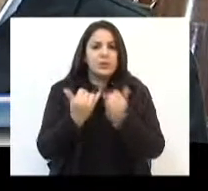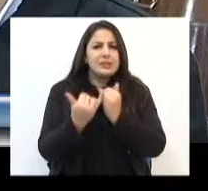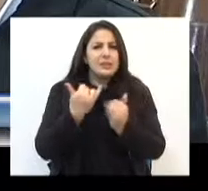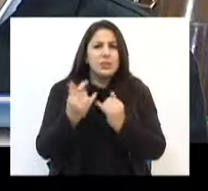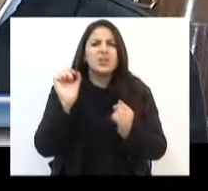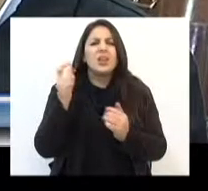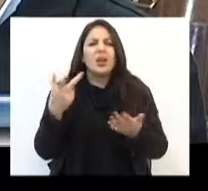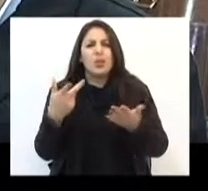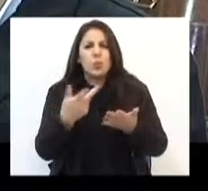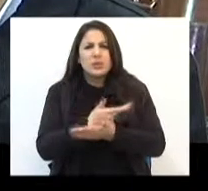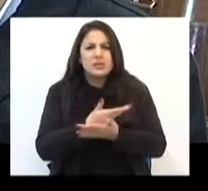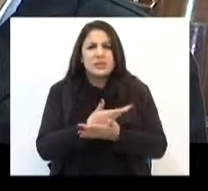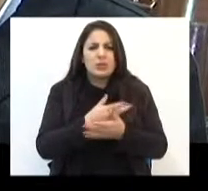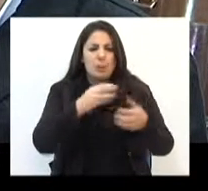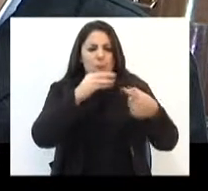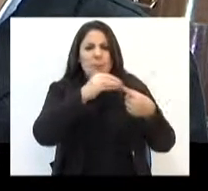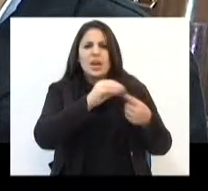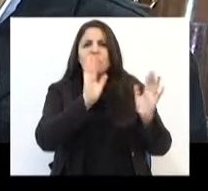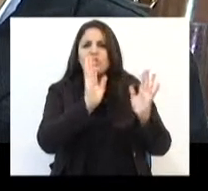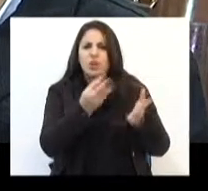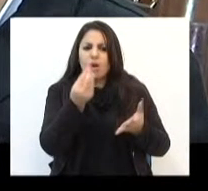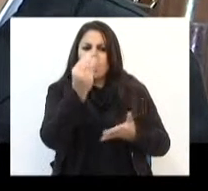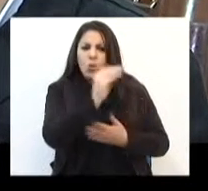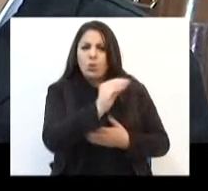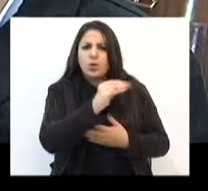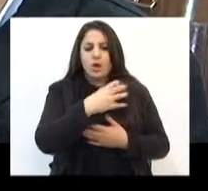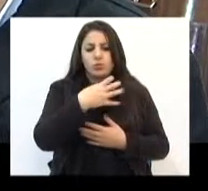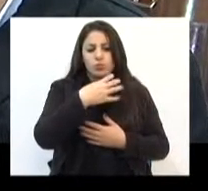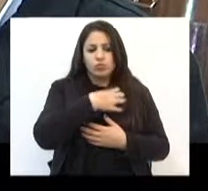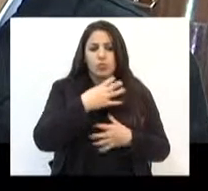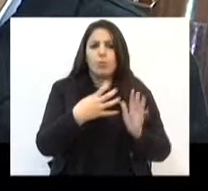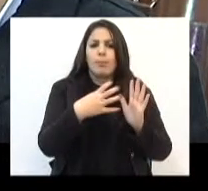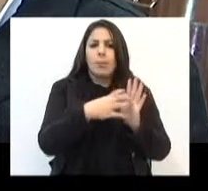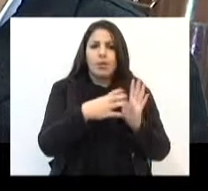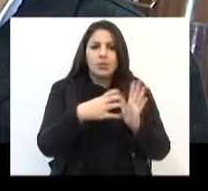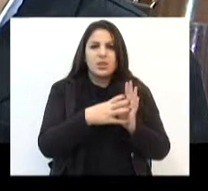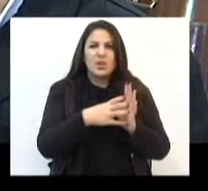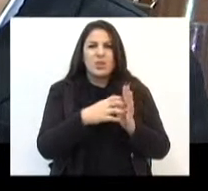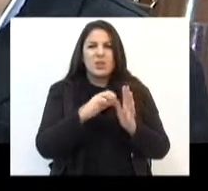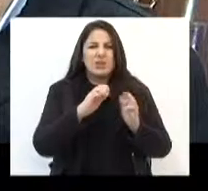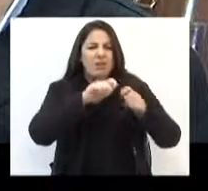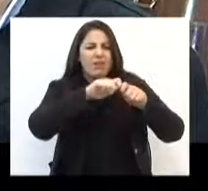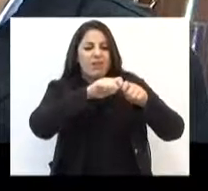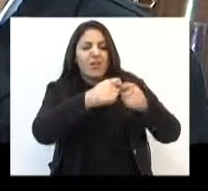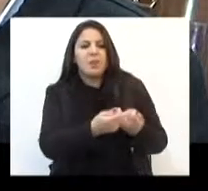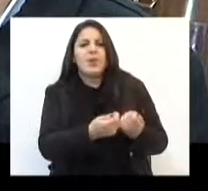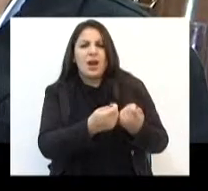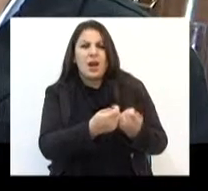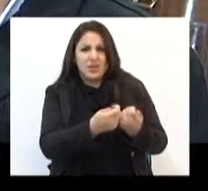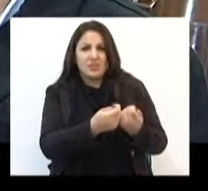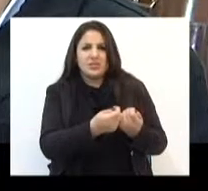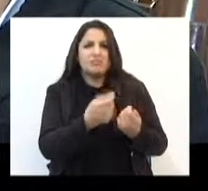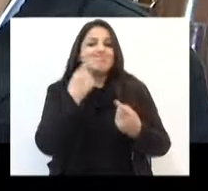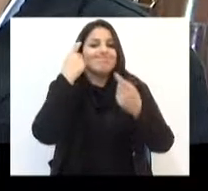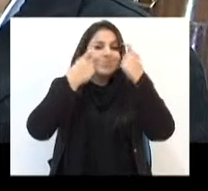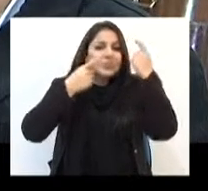padronizarmos as paradas de ônibus, ela ter relacionado a questão de acessibilidade, que hoje não tem essa